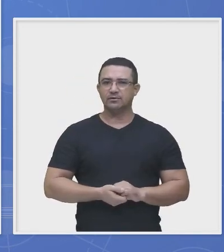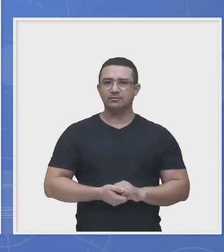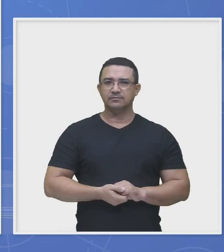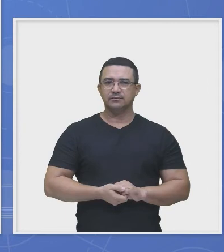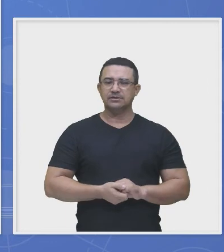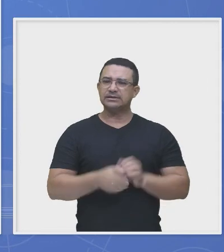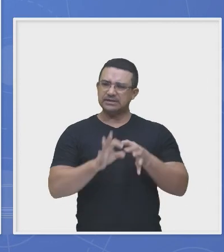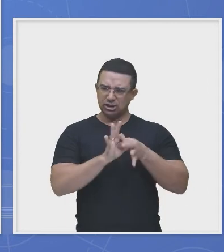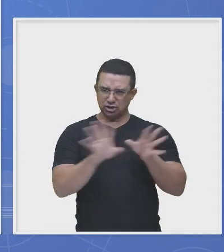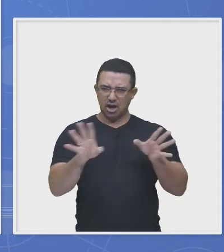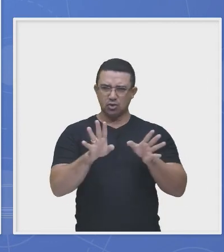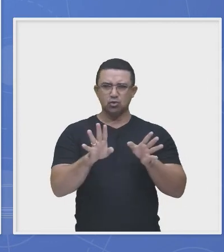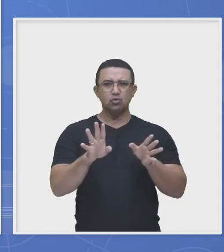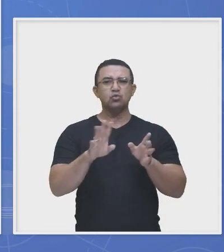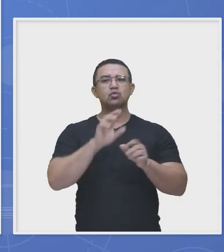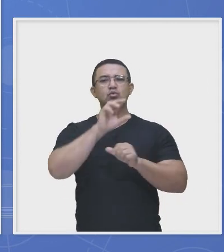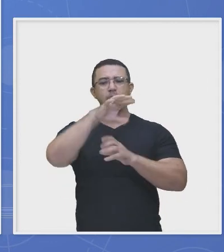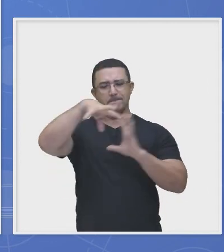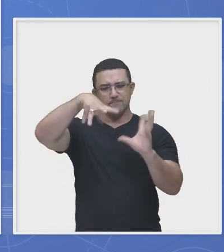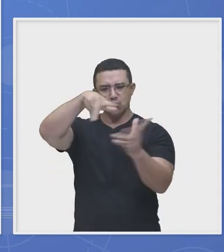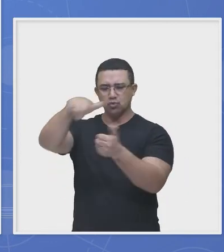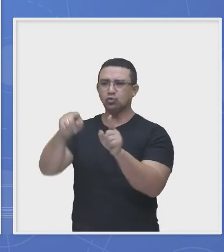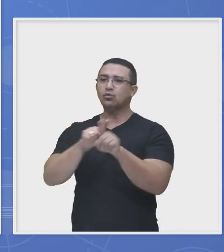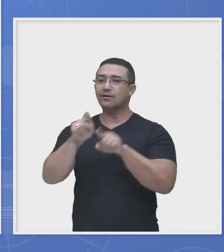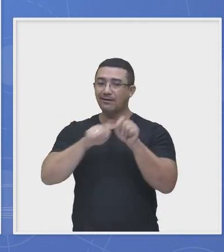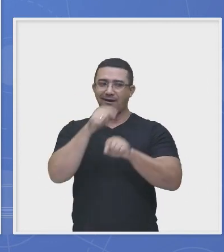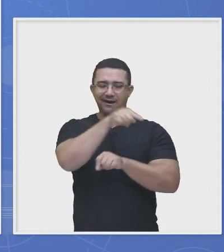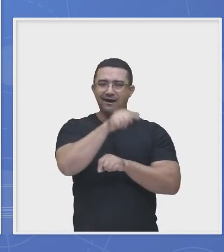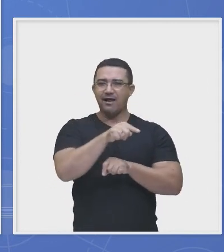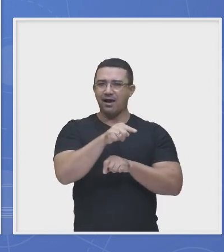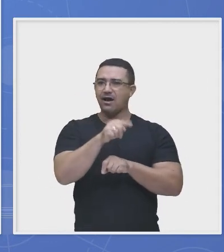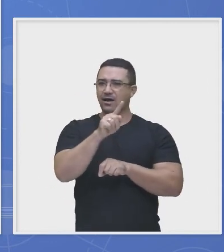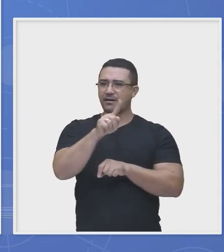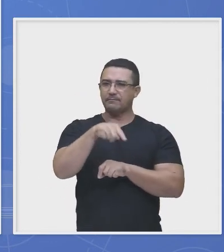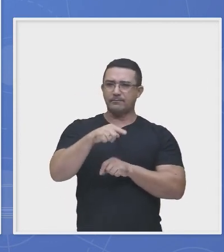impressões. Uma cômica, na memória das meninas ricas.